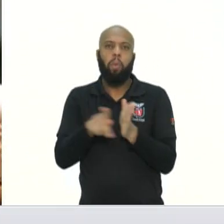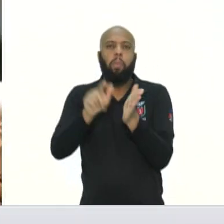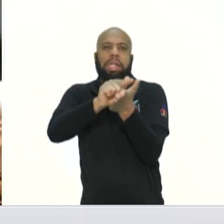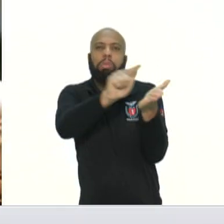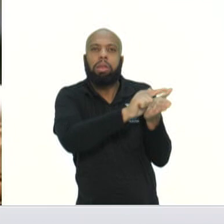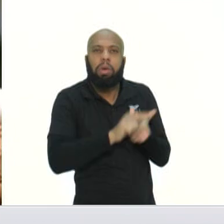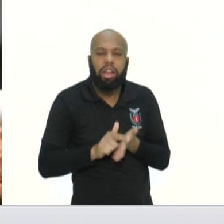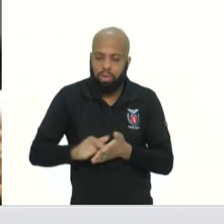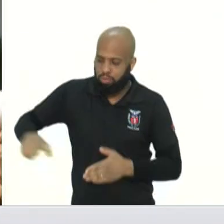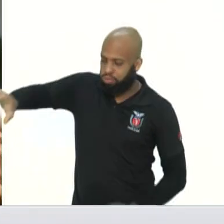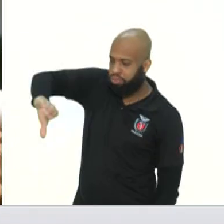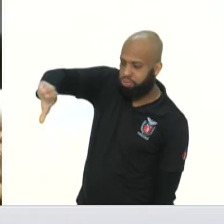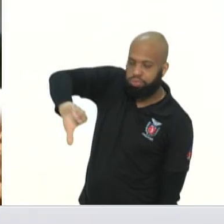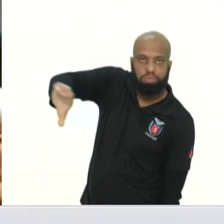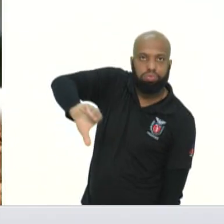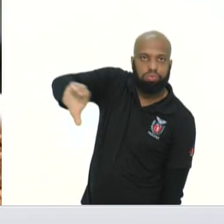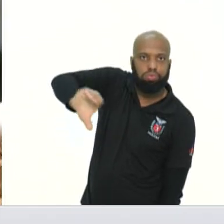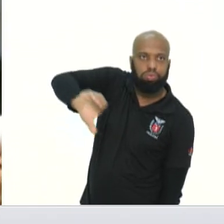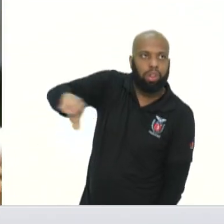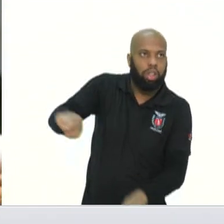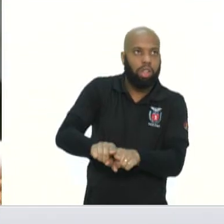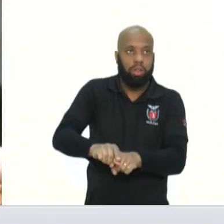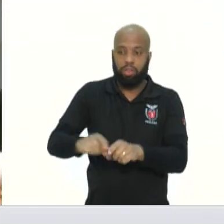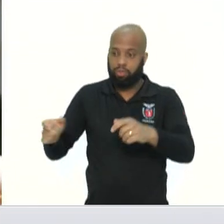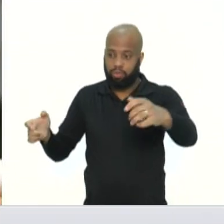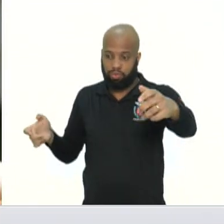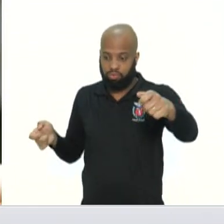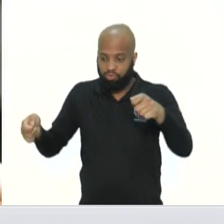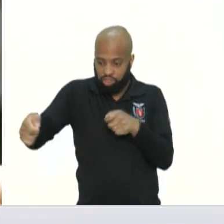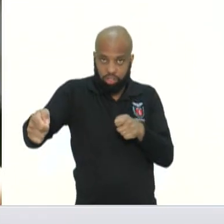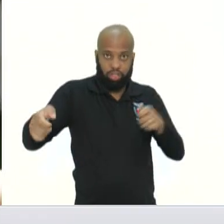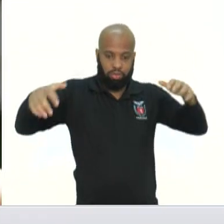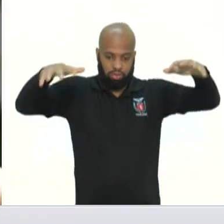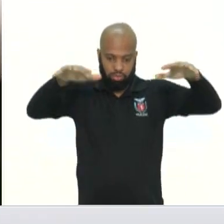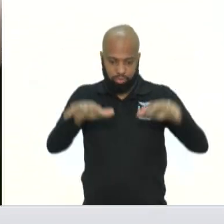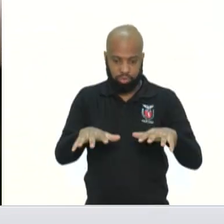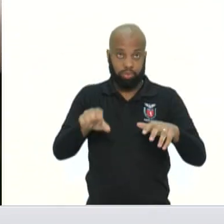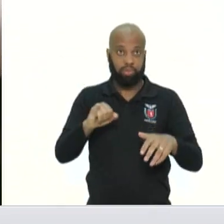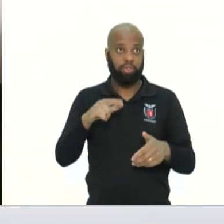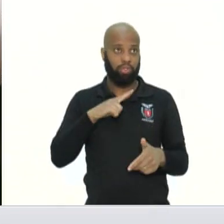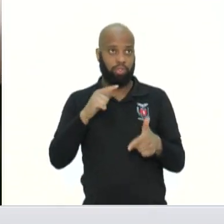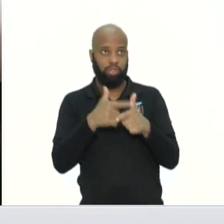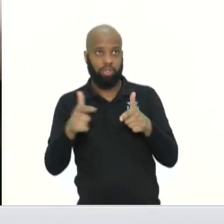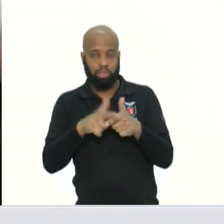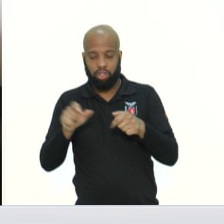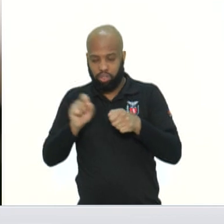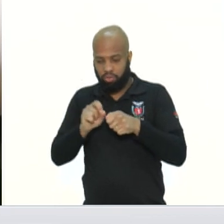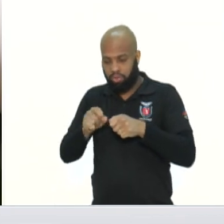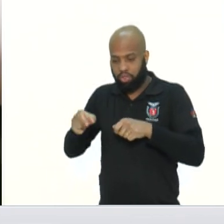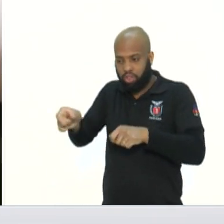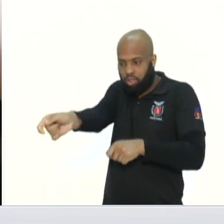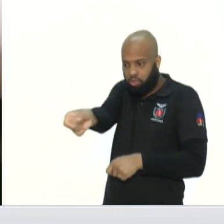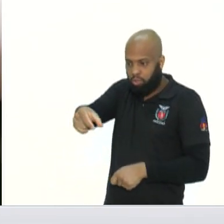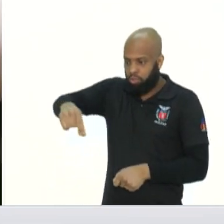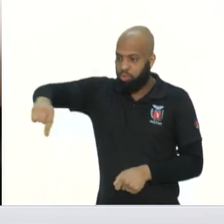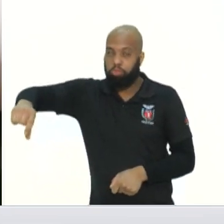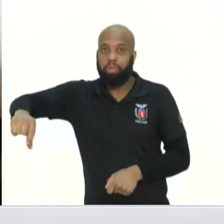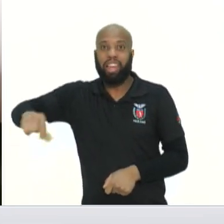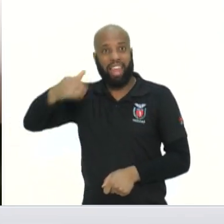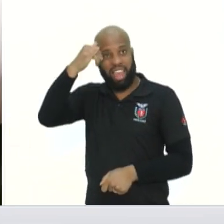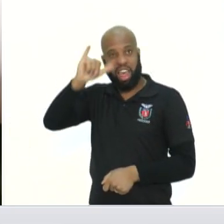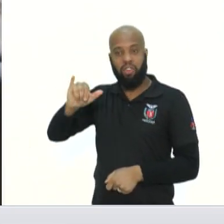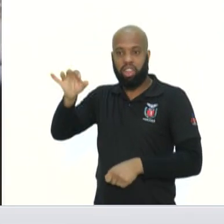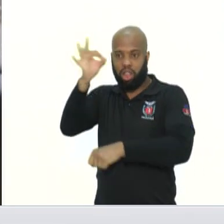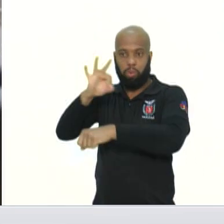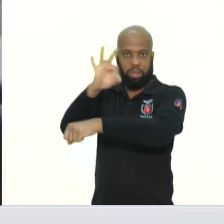caixa d'água e onde tem problema que foi detectado, vedar essa parte para que o mosquito não